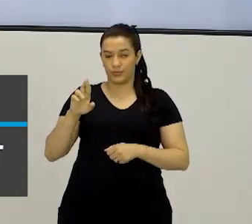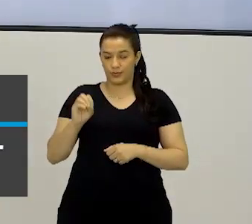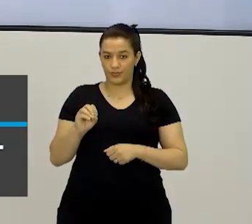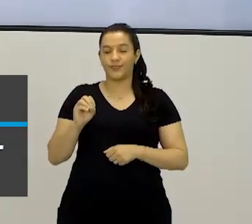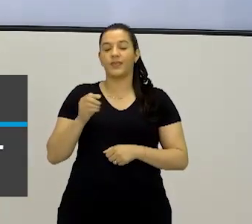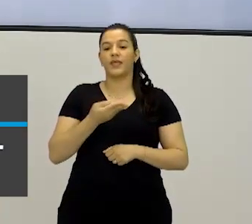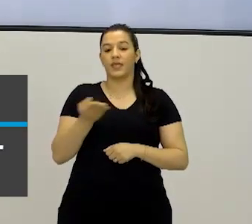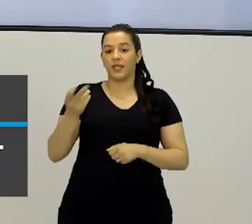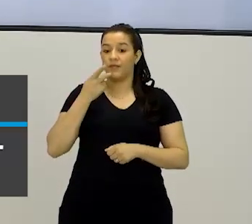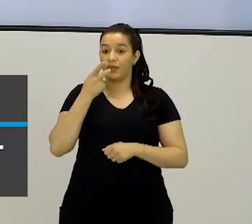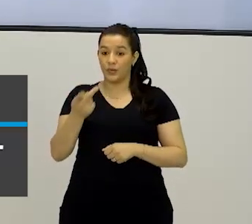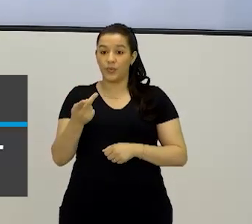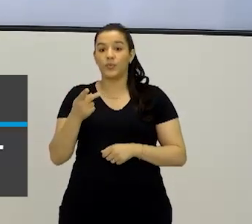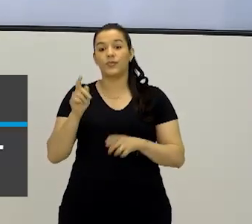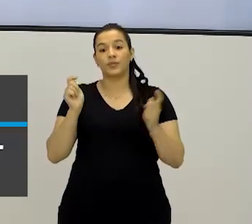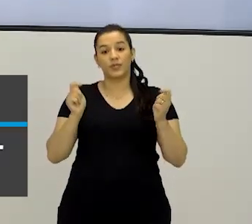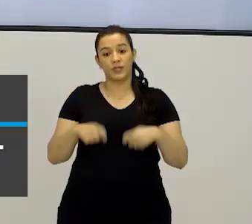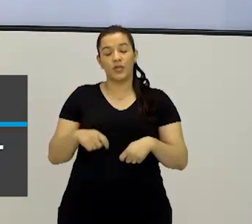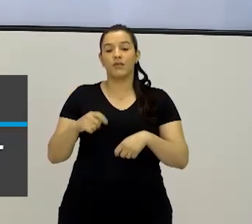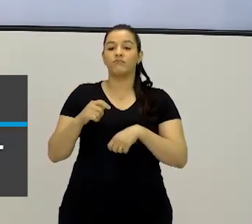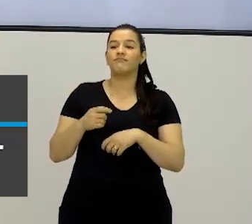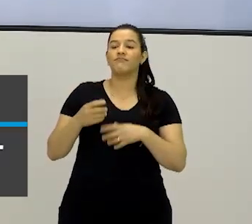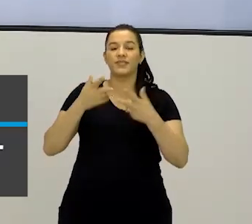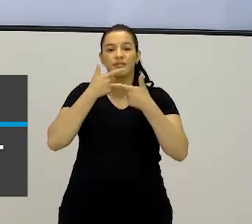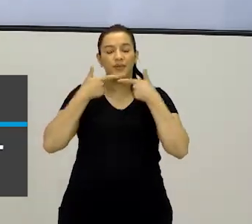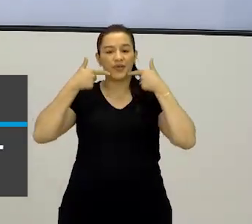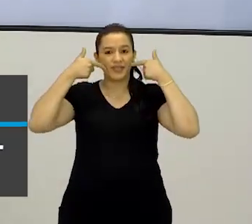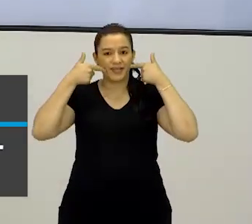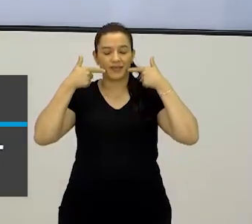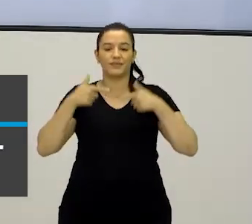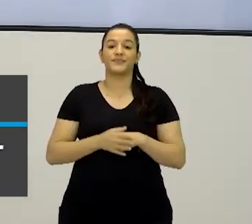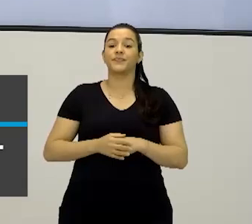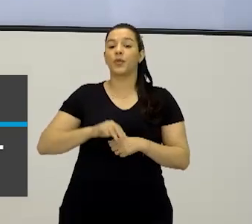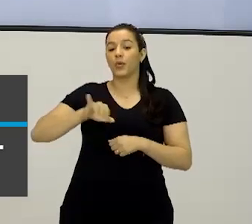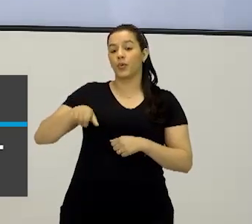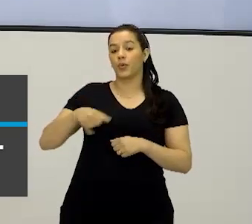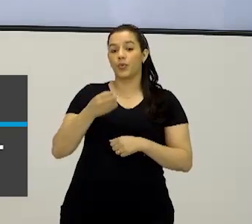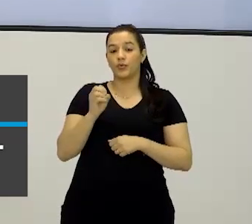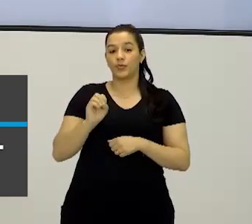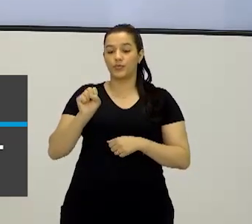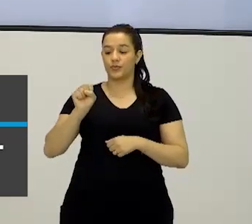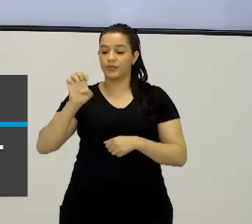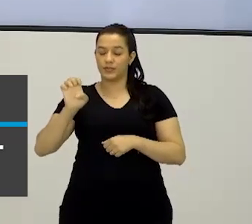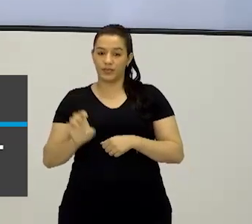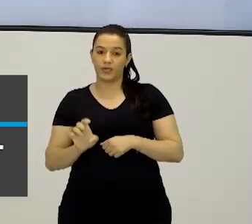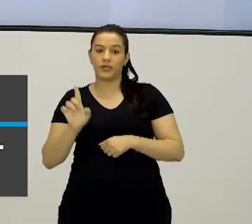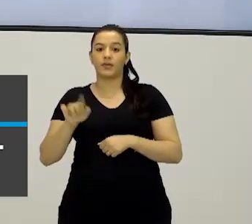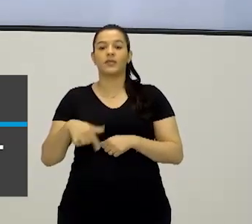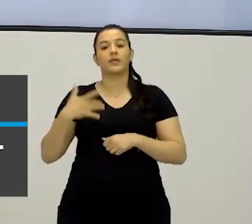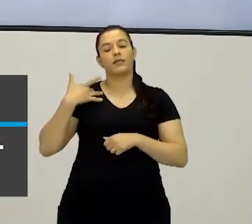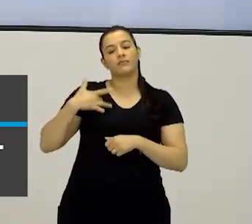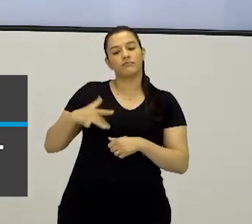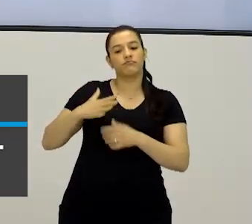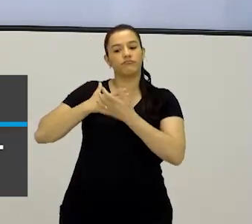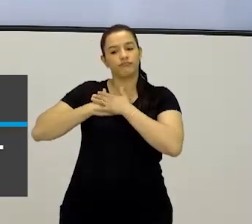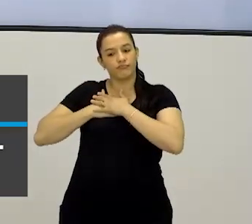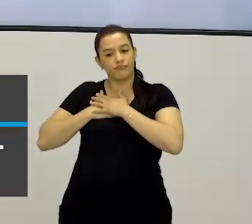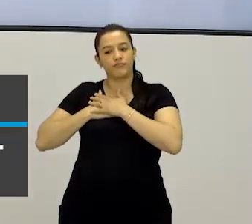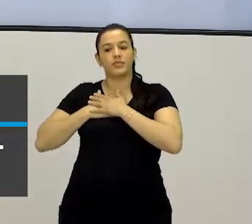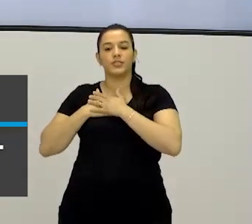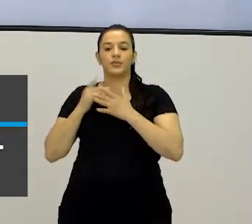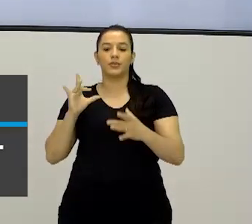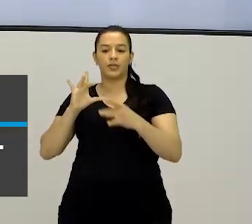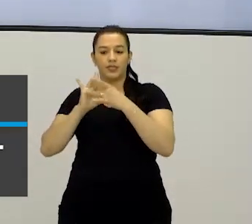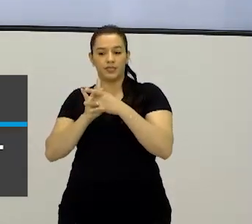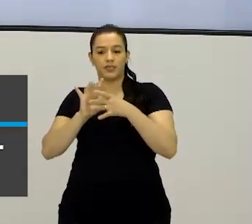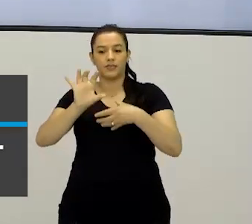ser simpático. Nós temos aqui o Pro José que comenta a questão da compaixão, que está bem ligada aí com a empatia. A